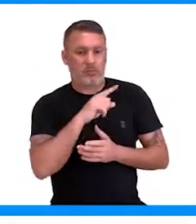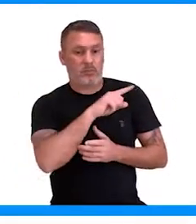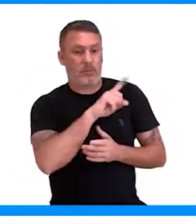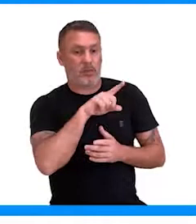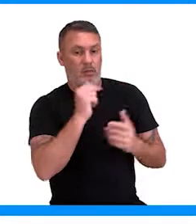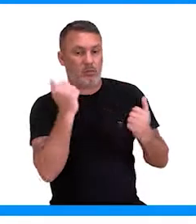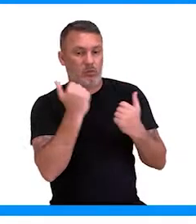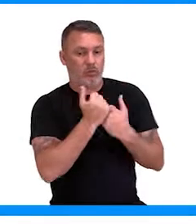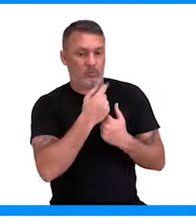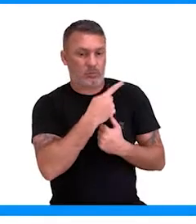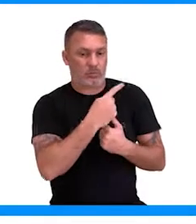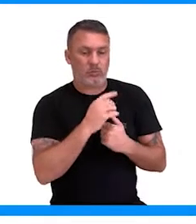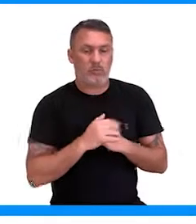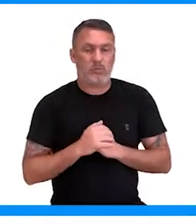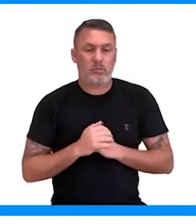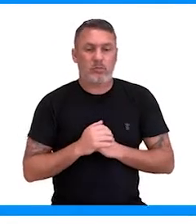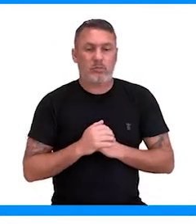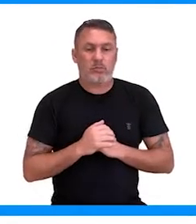ó, substituído